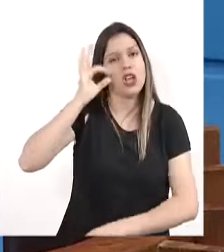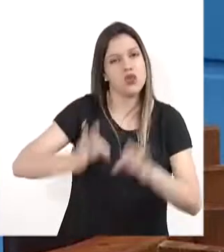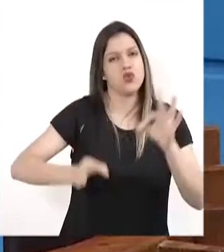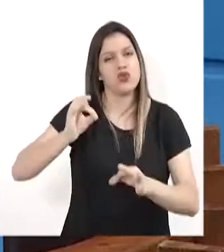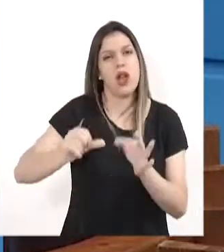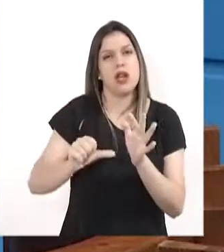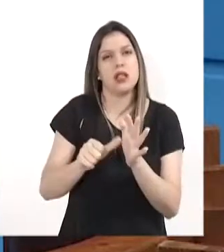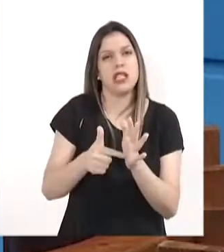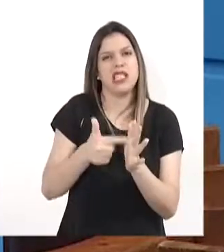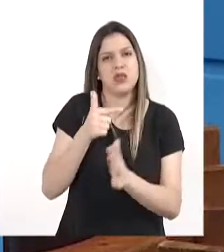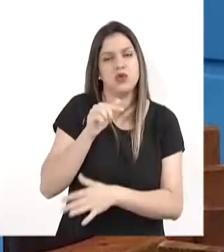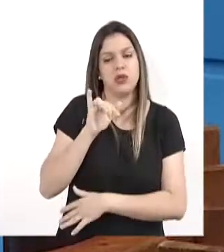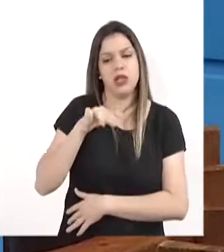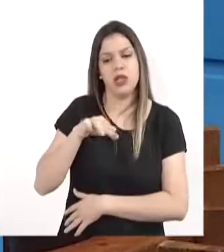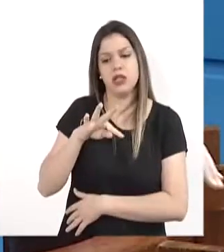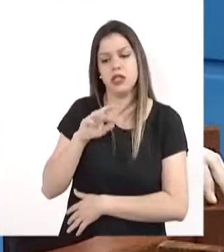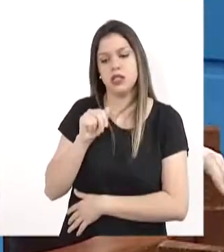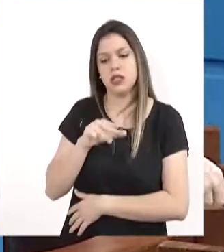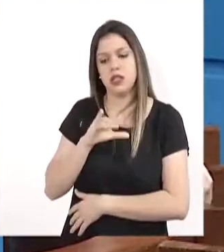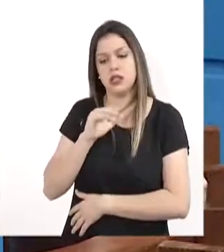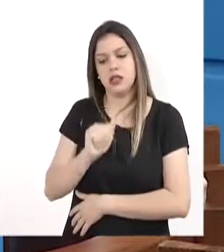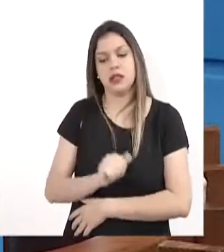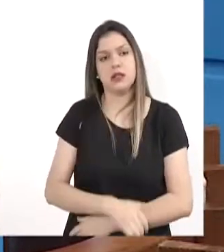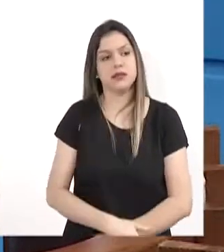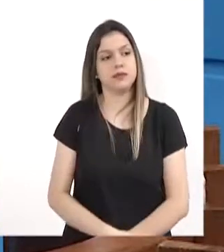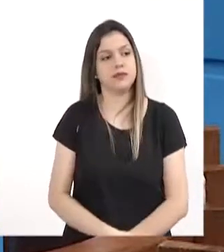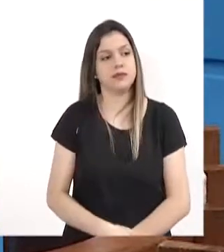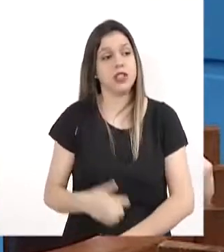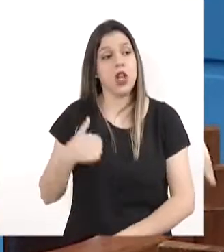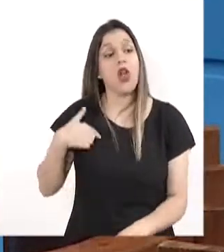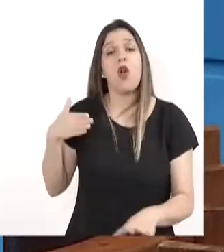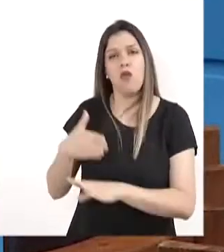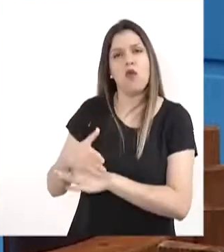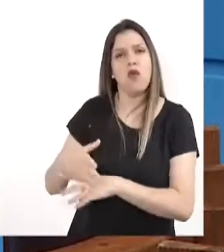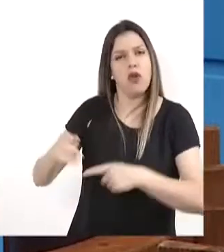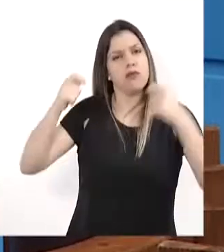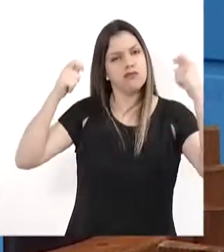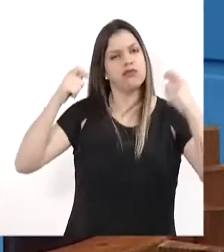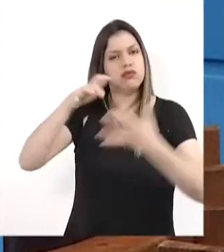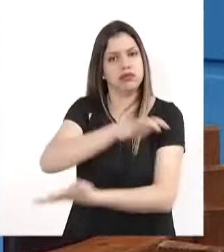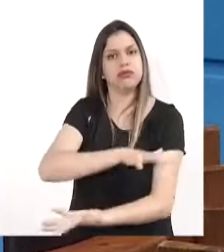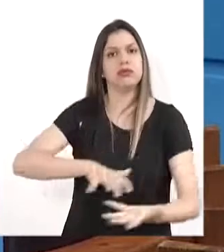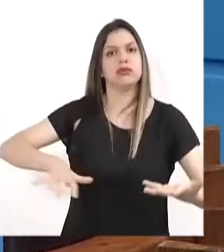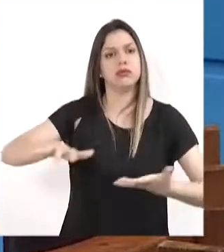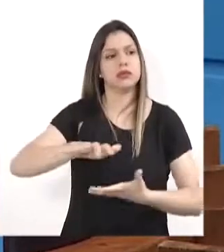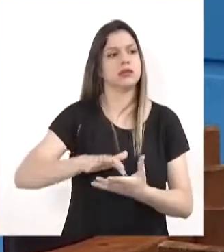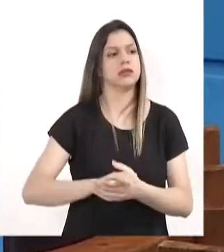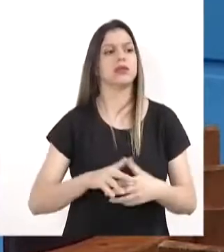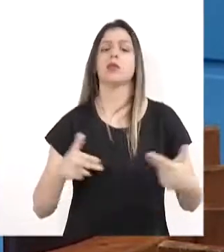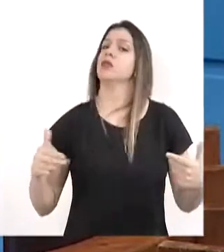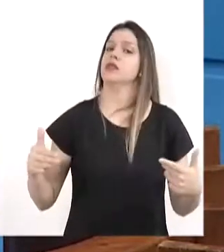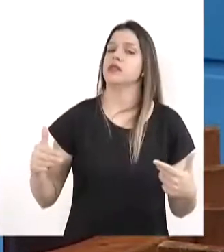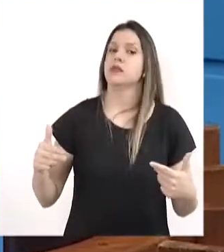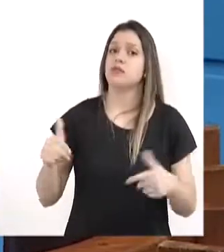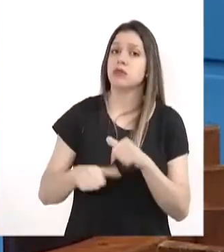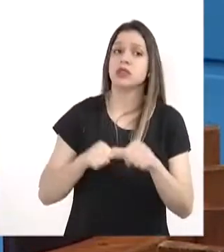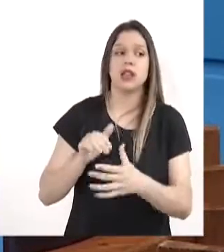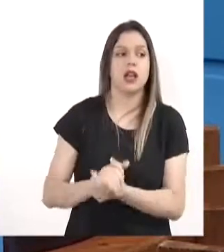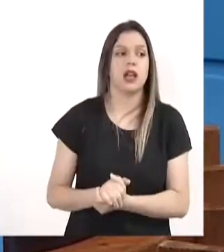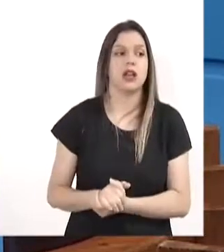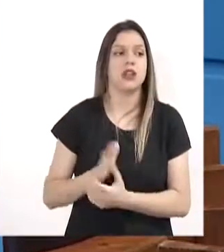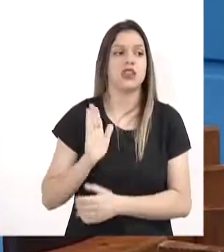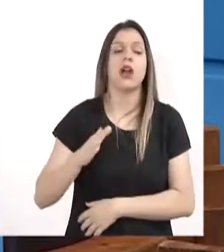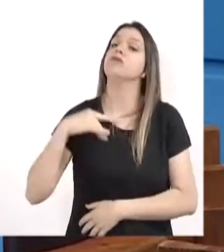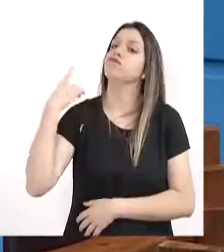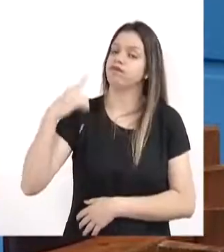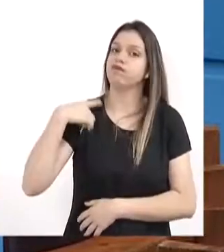rua para que muita coisa começasse a mudar. Em que pese, como advogado, deputado Gerson Claro, já falei